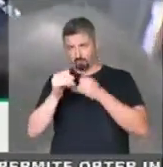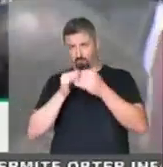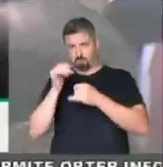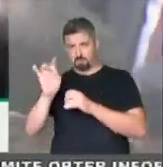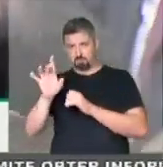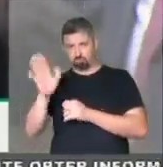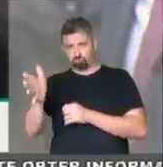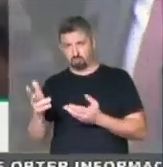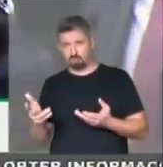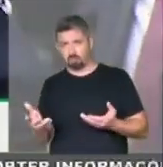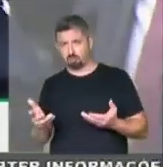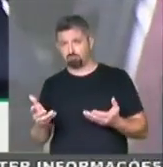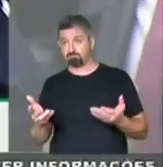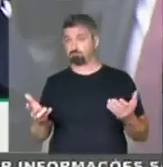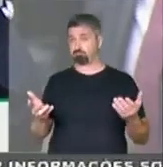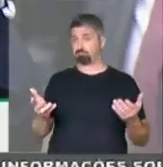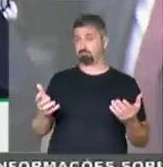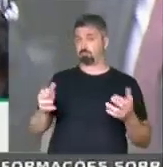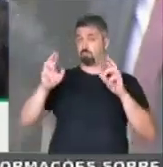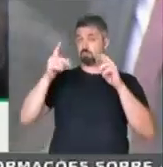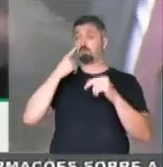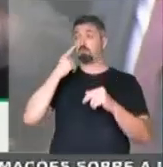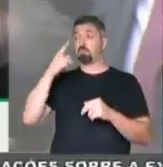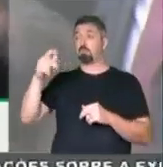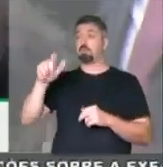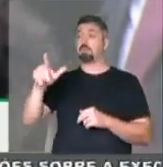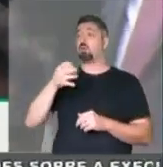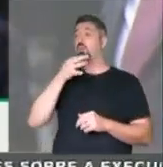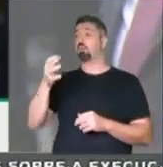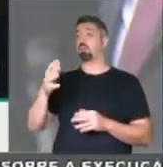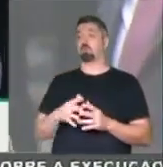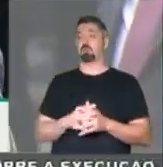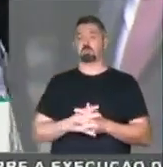privilegiada sobre esse assunto. Esperamos o PSL se... Senhor presidente...